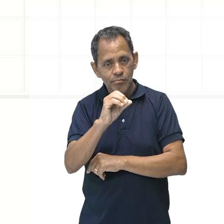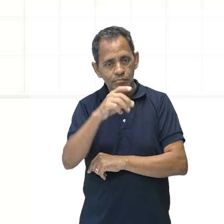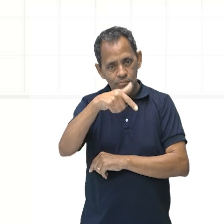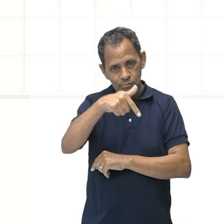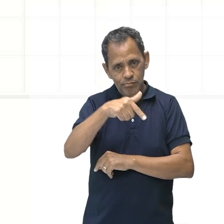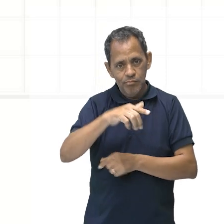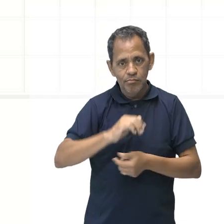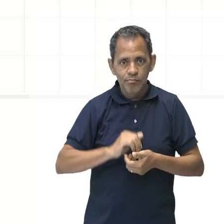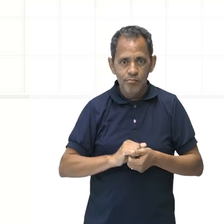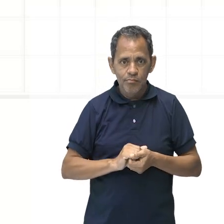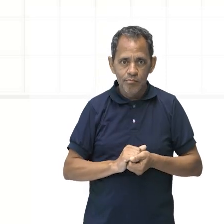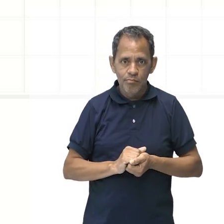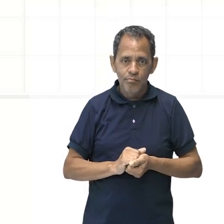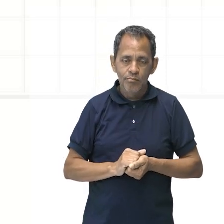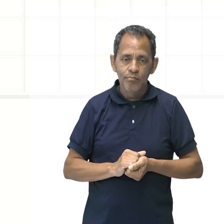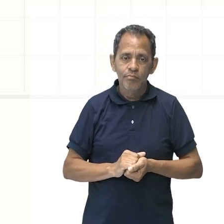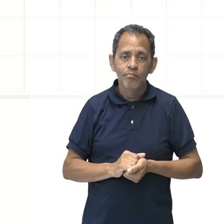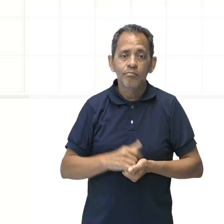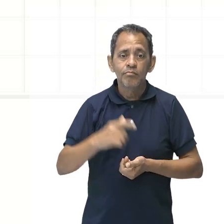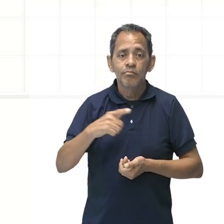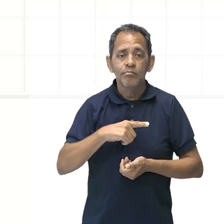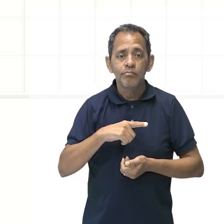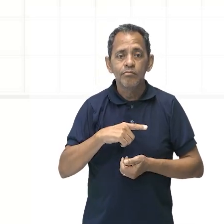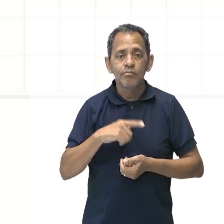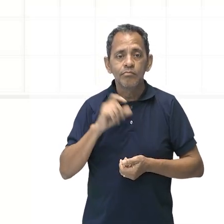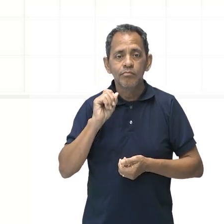0,407. Então, nós vamos ter aqui